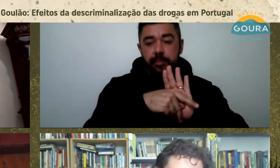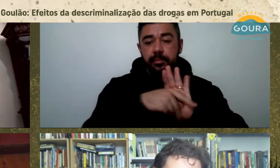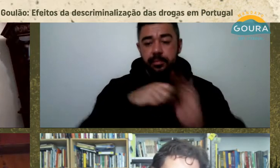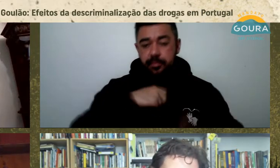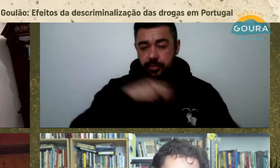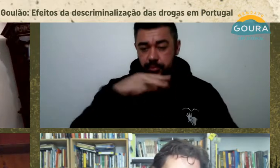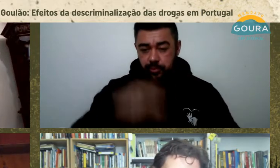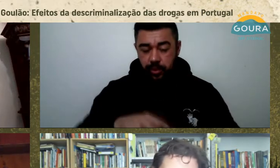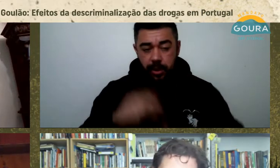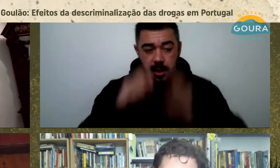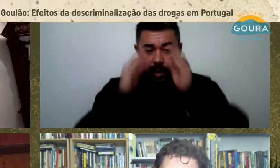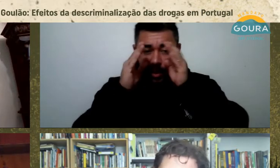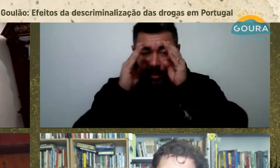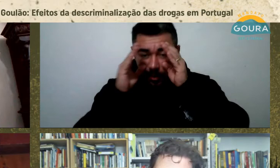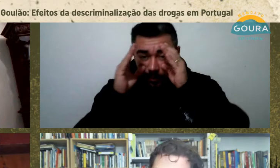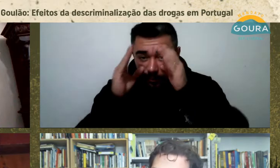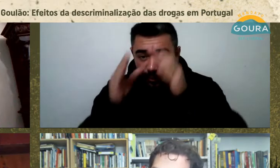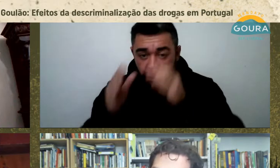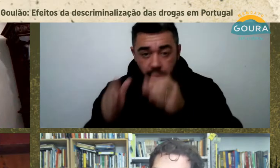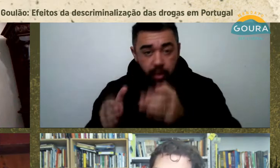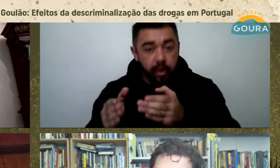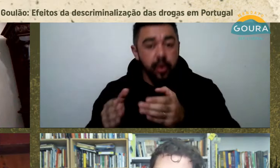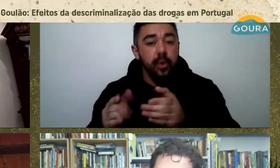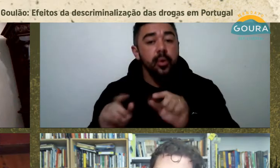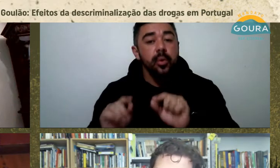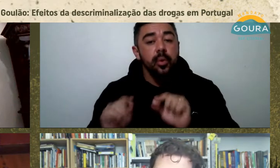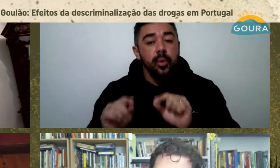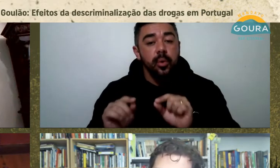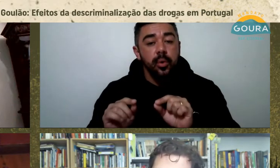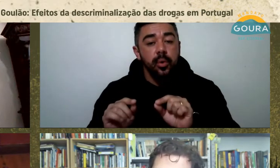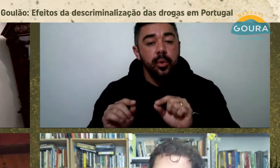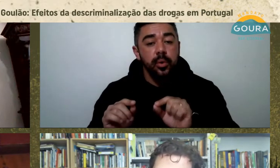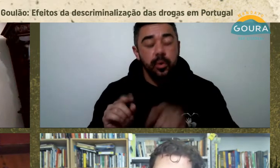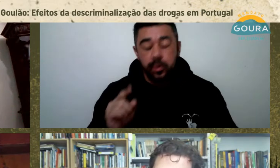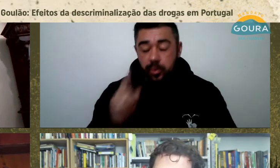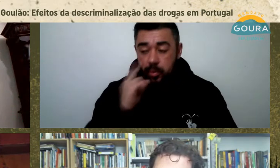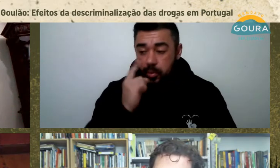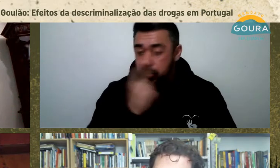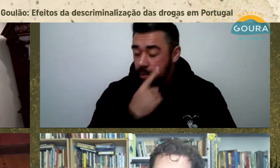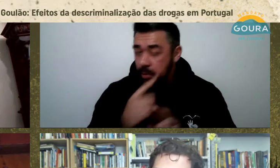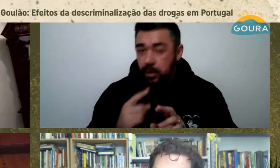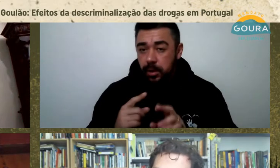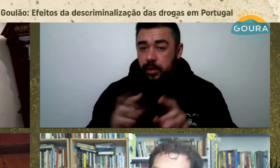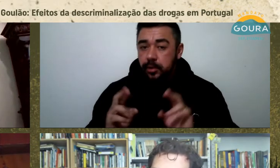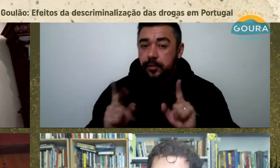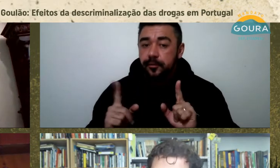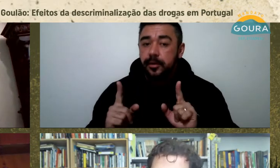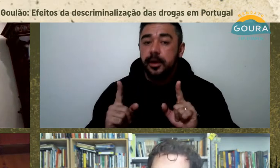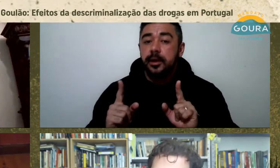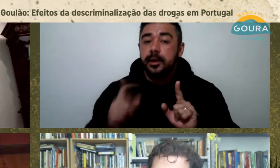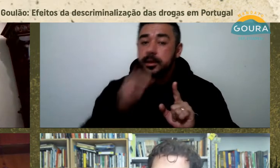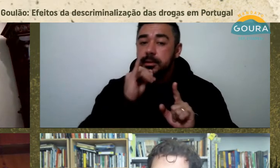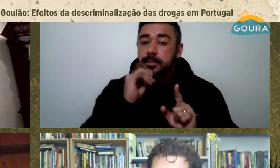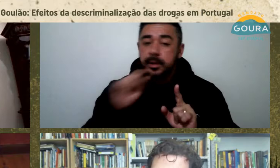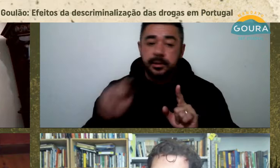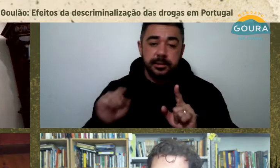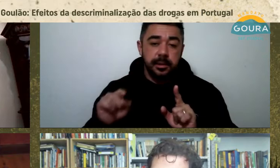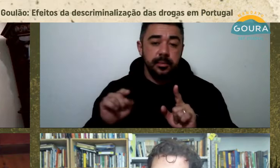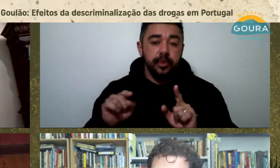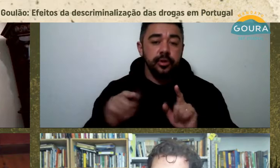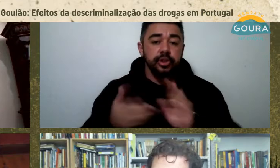focalizado, pelo menos do olhar do exterior, nesta questão da descriminalização. Mas